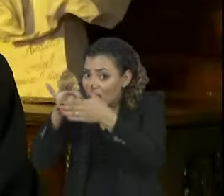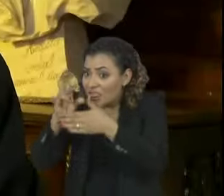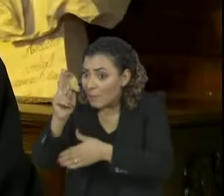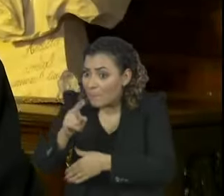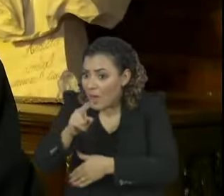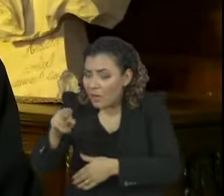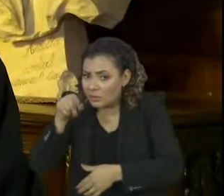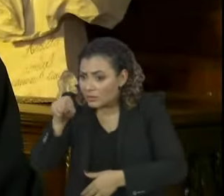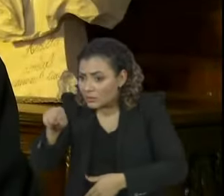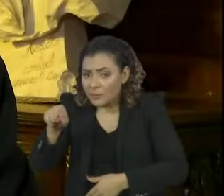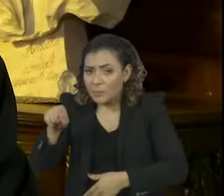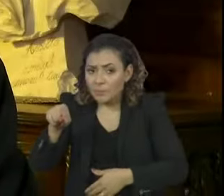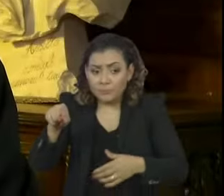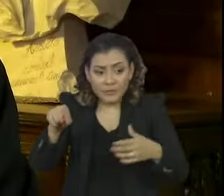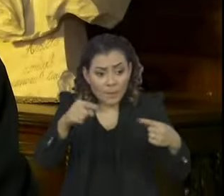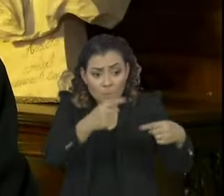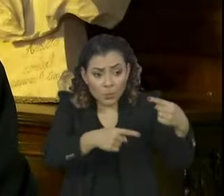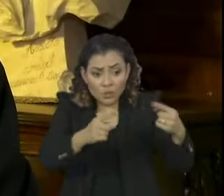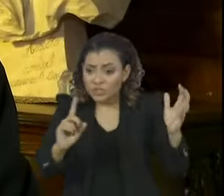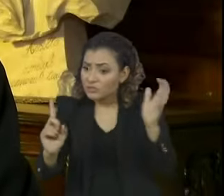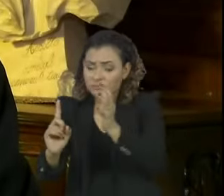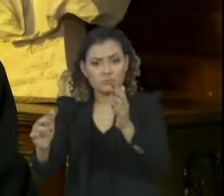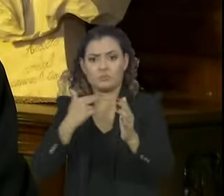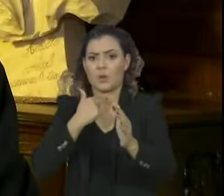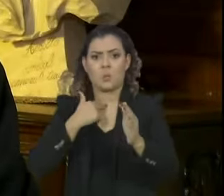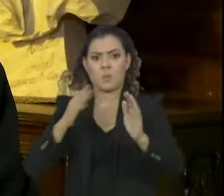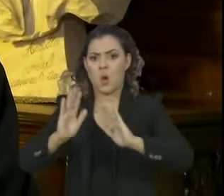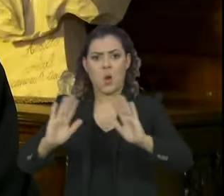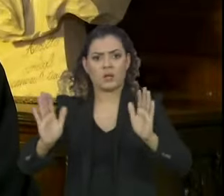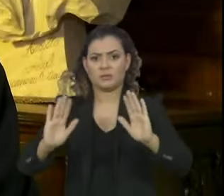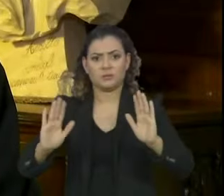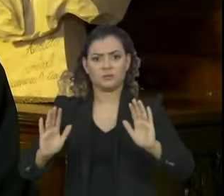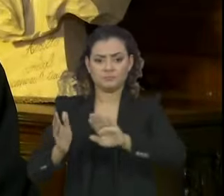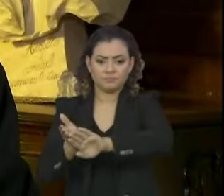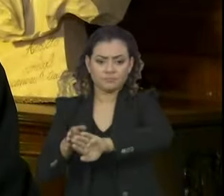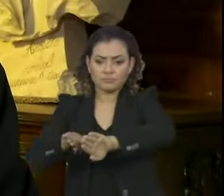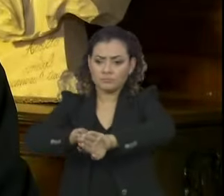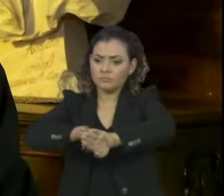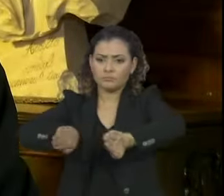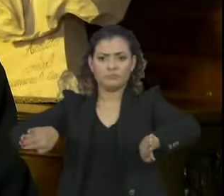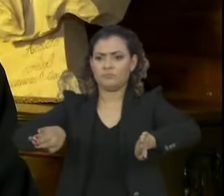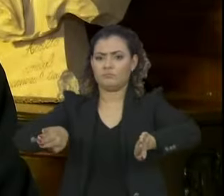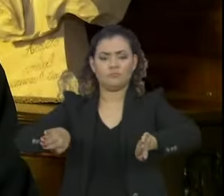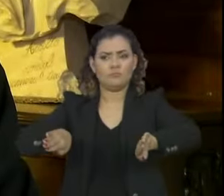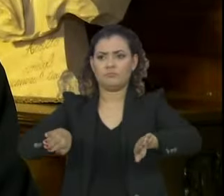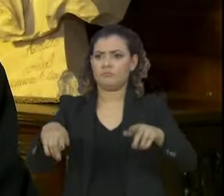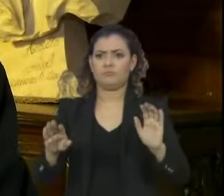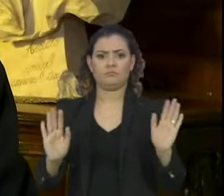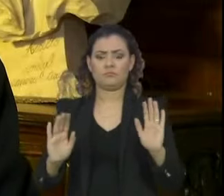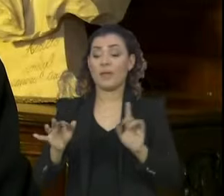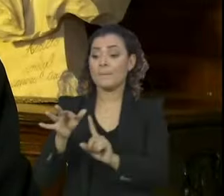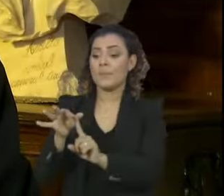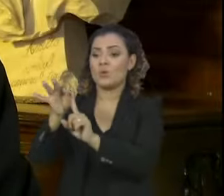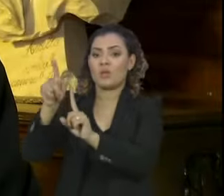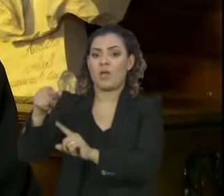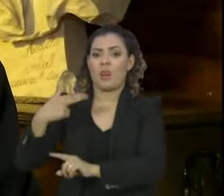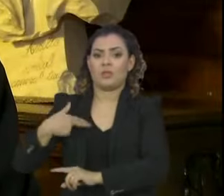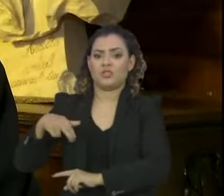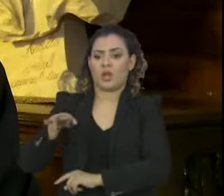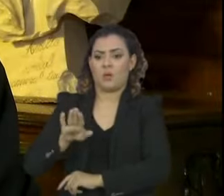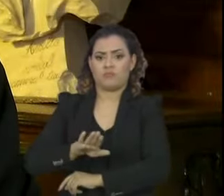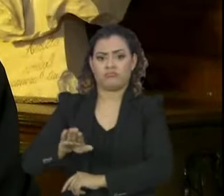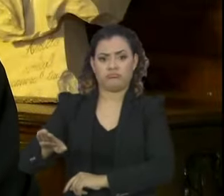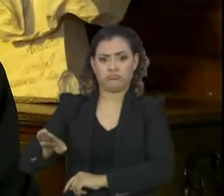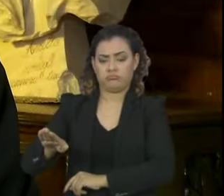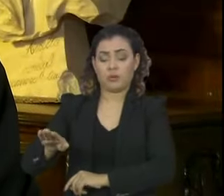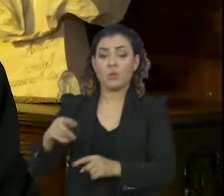religiosos é as paixões políticas deveriam ser colocadas em segundo plano porque